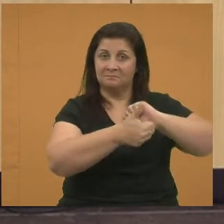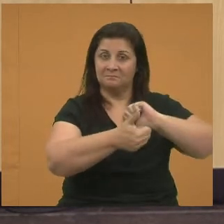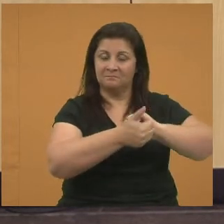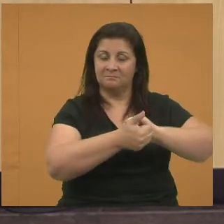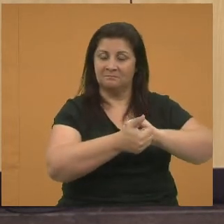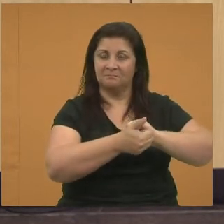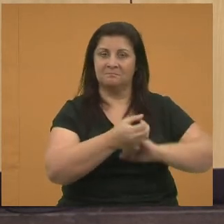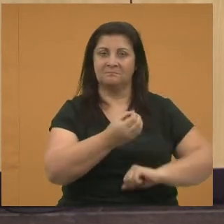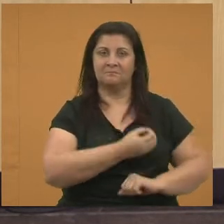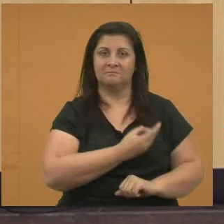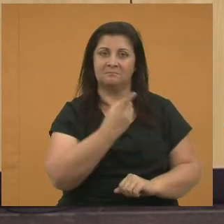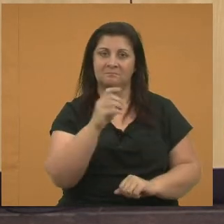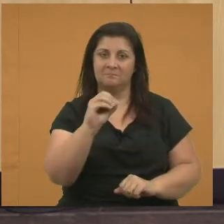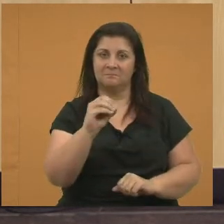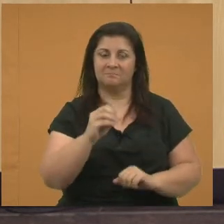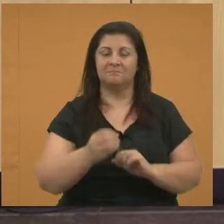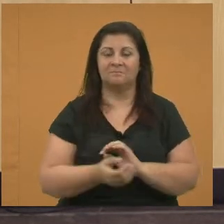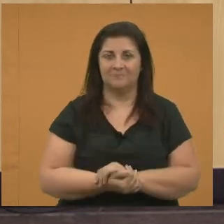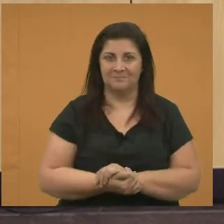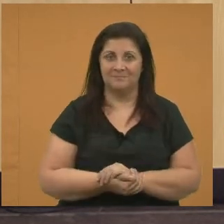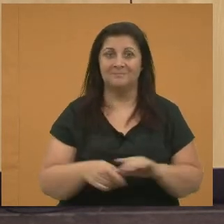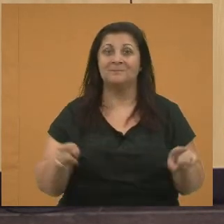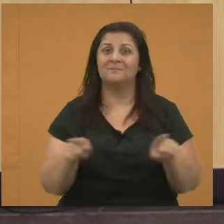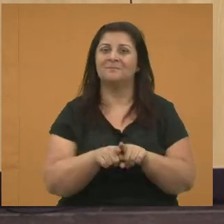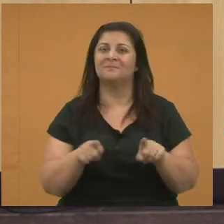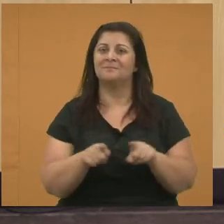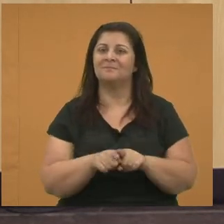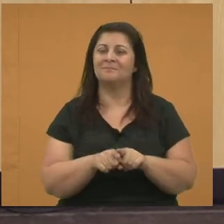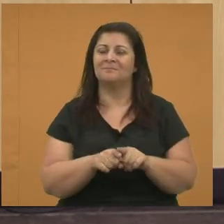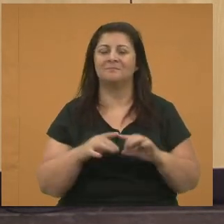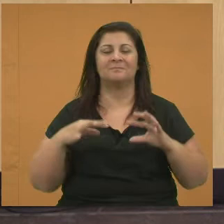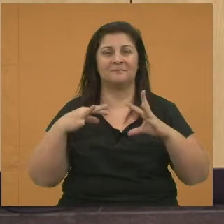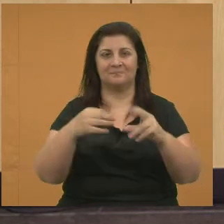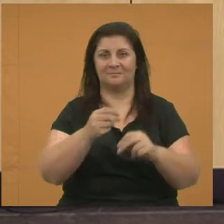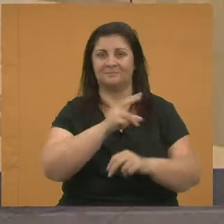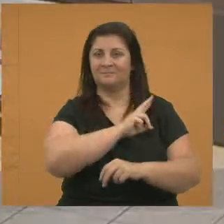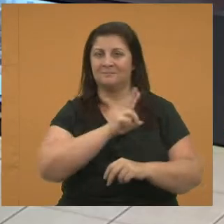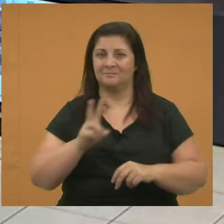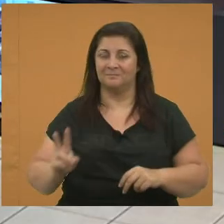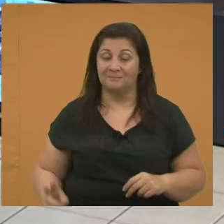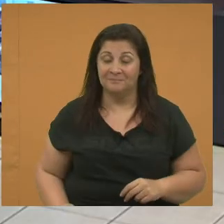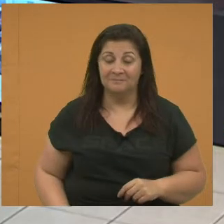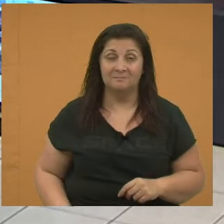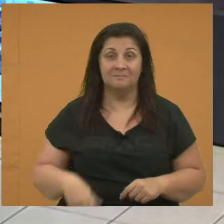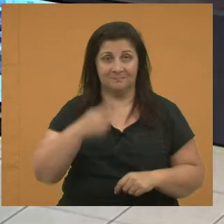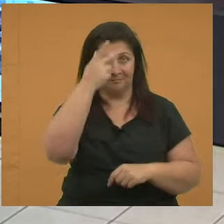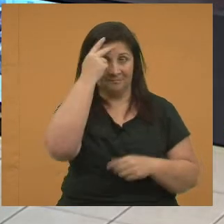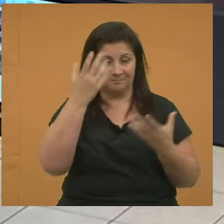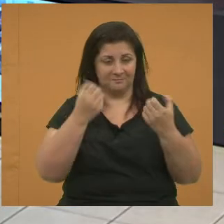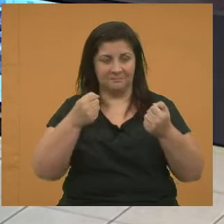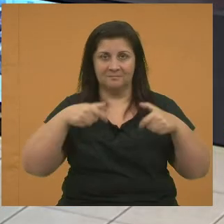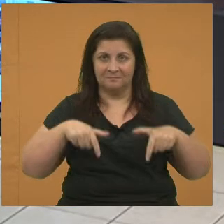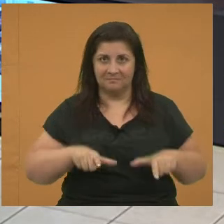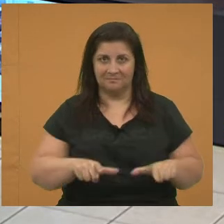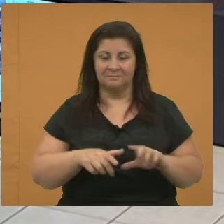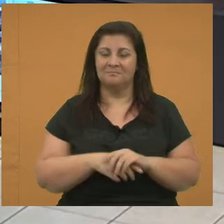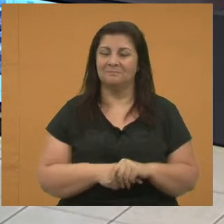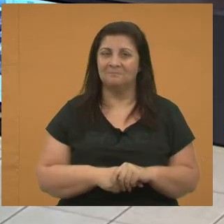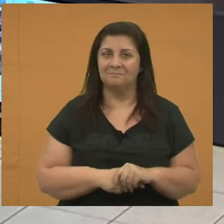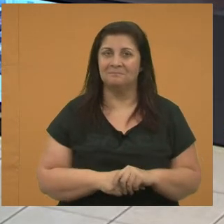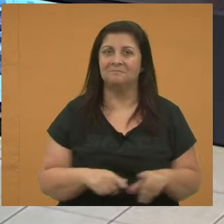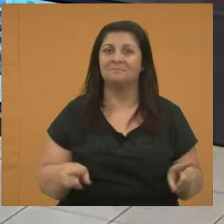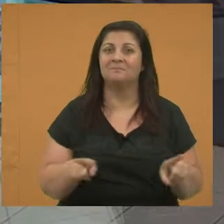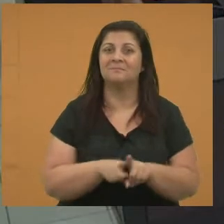comércio, nota 10. E saúdo também a todos os nobres vereadores, aos homenageados. E